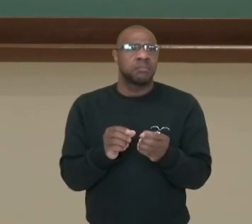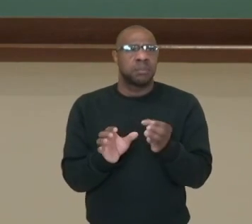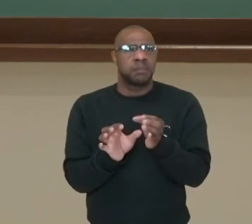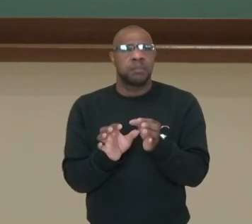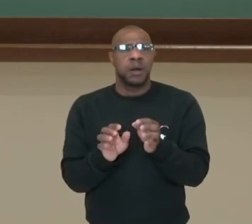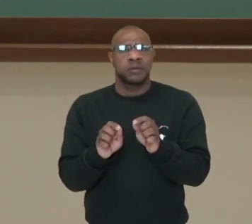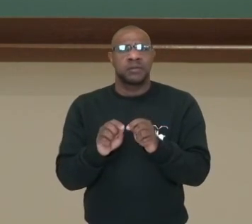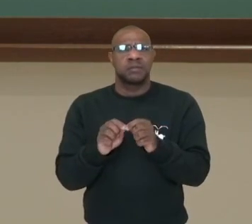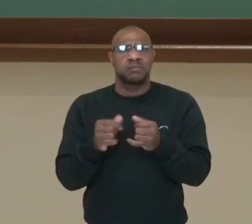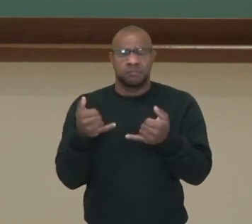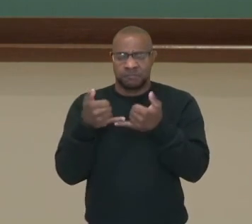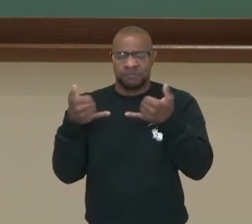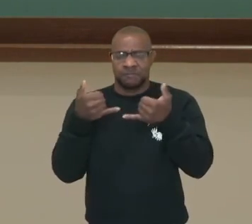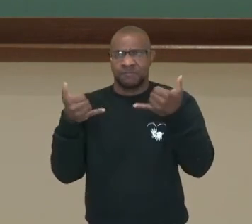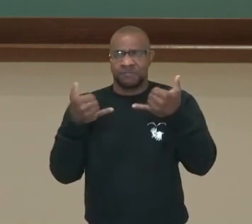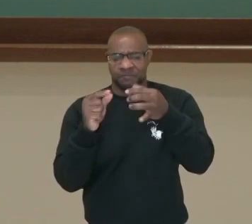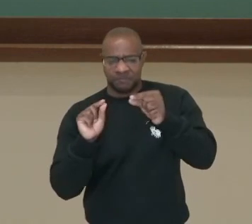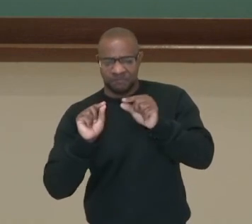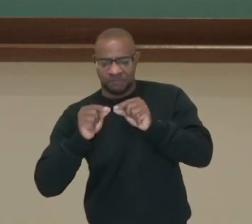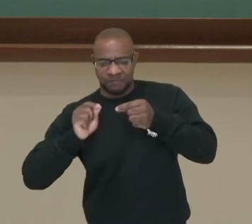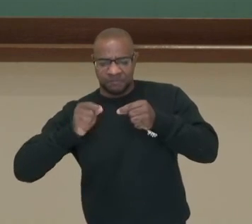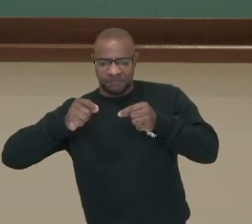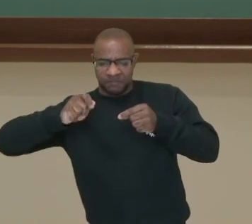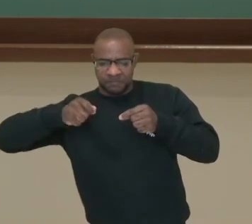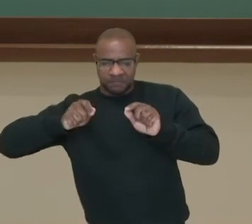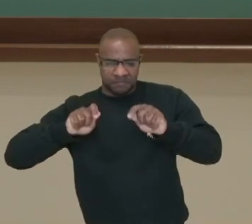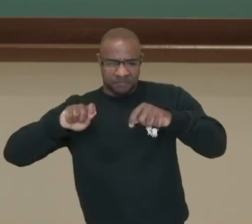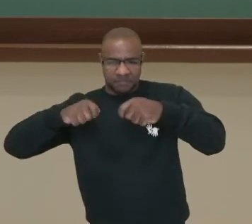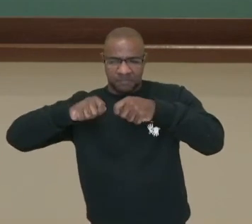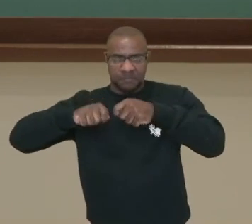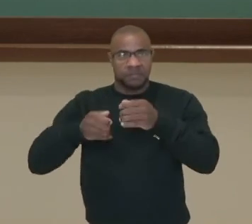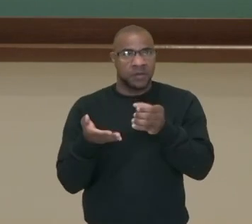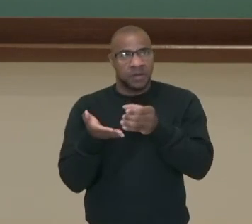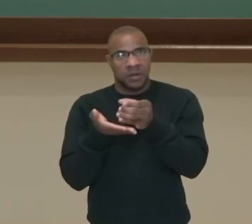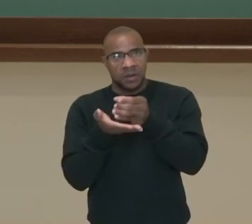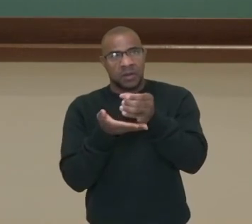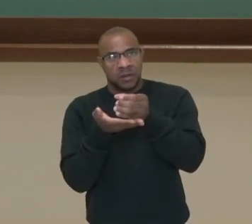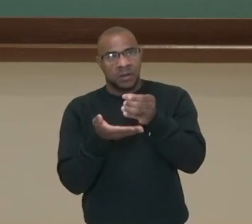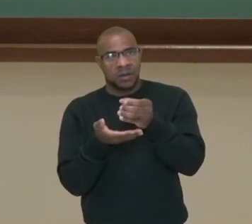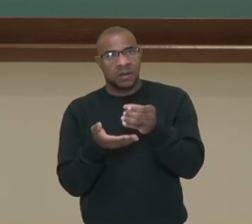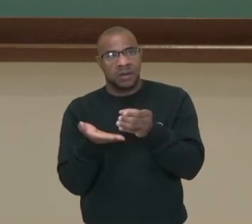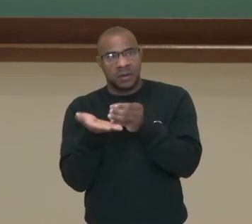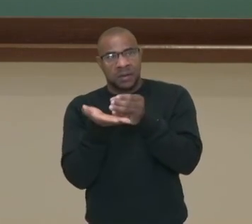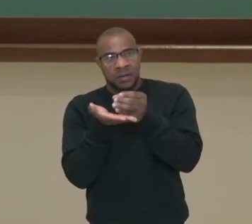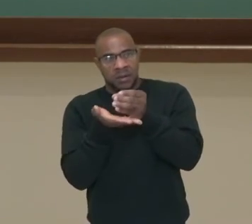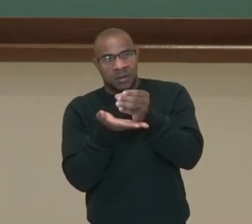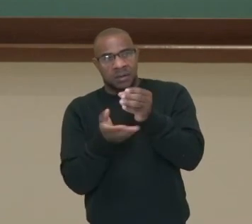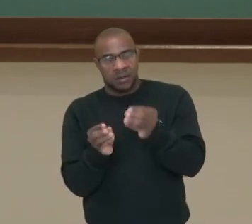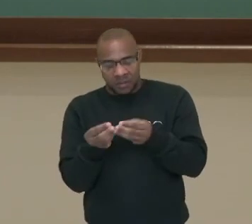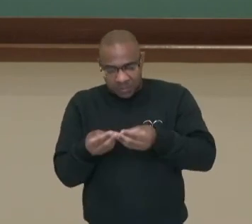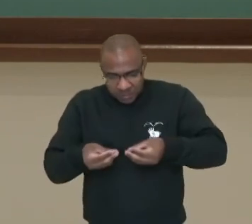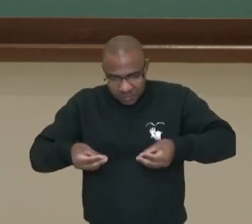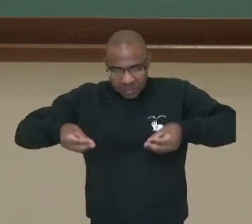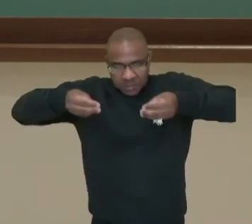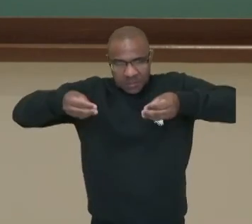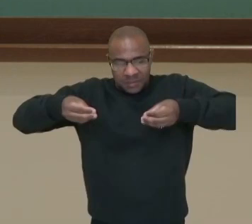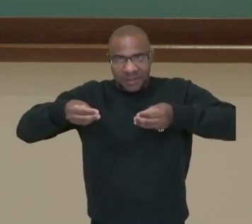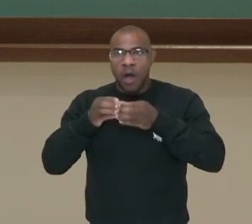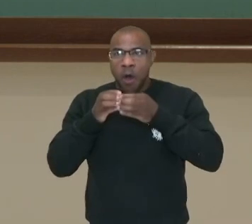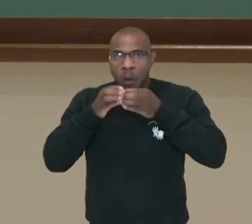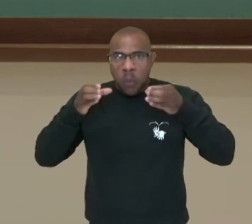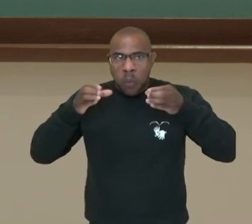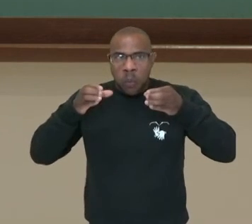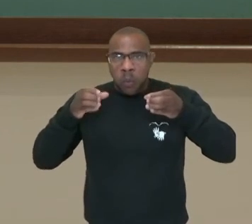já é o suficiente. Corta metade da bexiga aqui, tira essa parte do caninho e prende a bexiga com